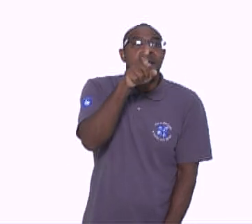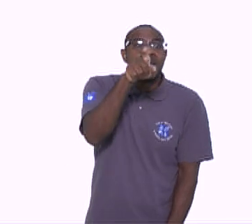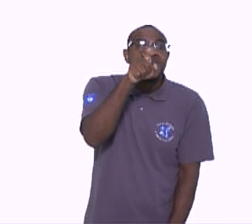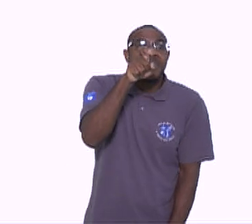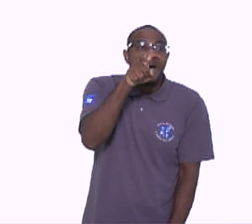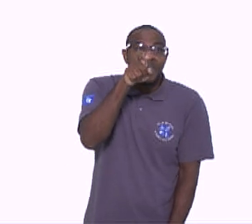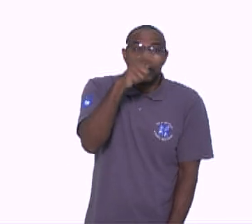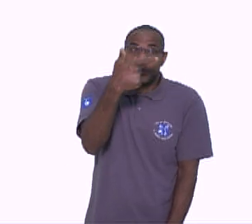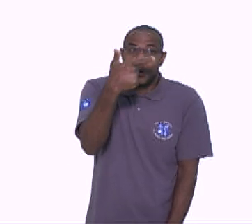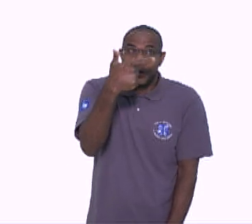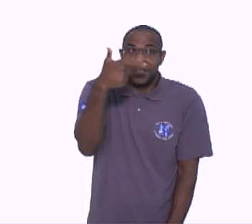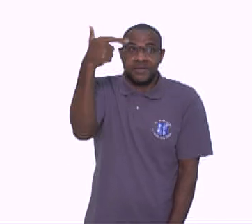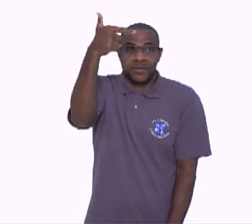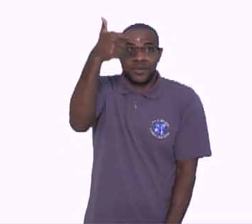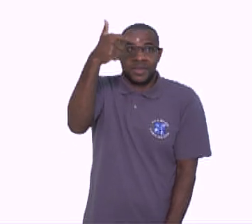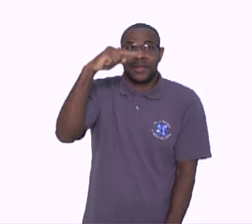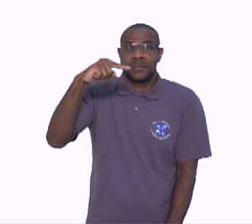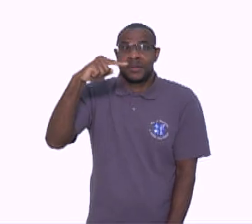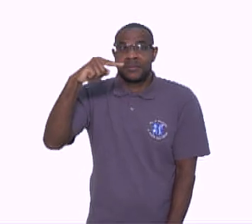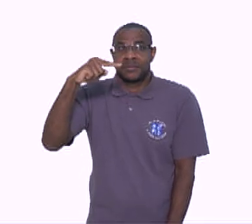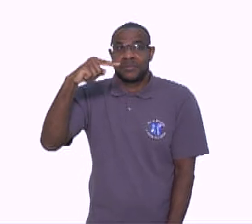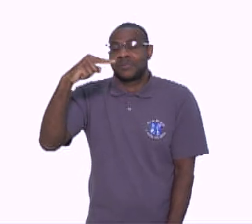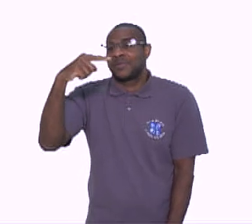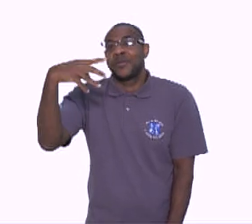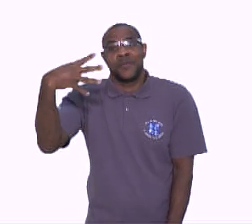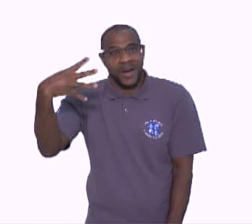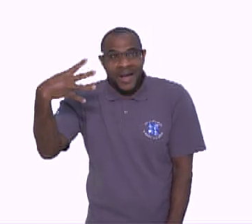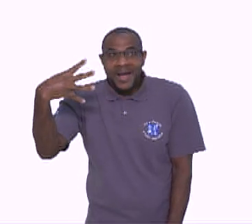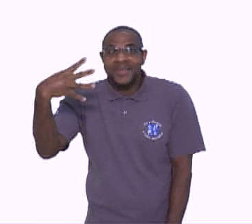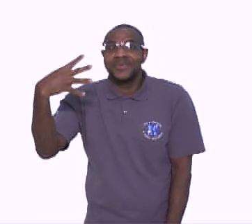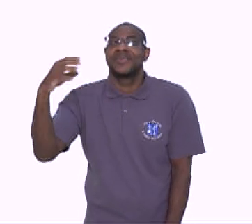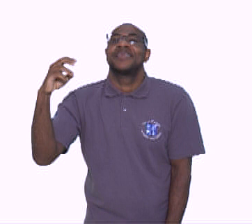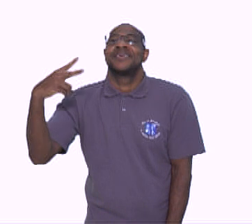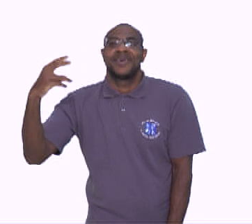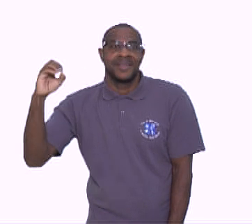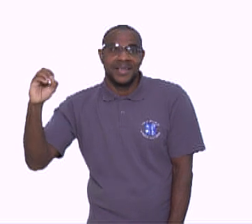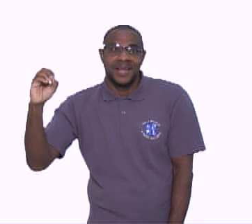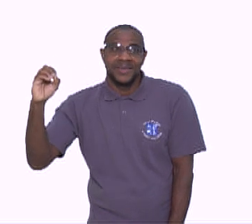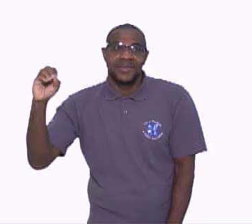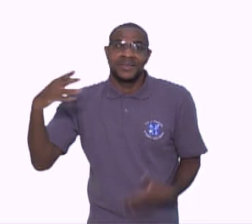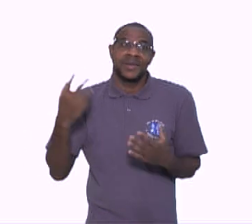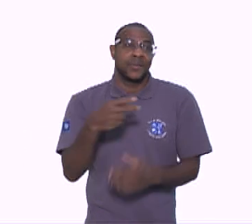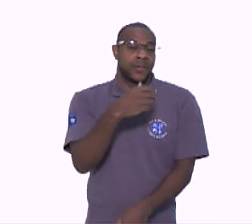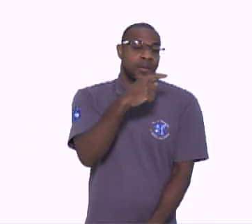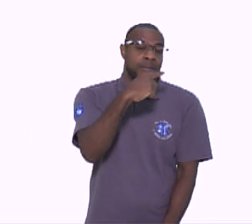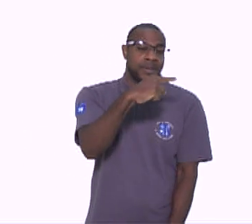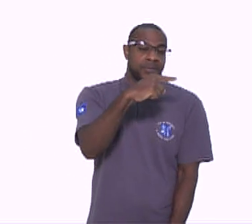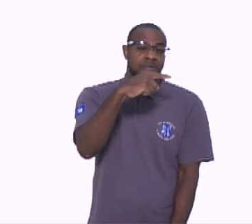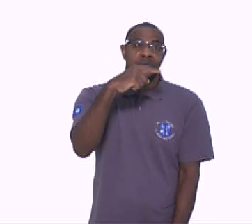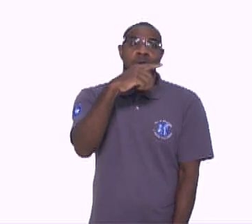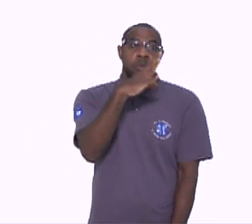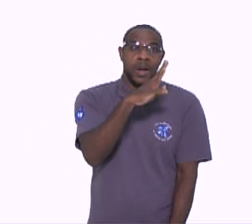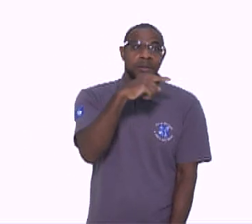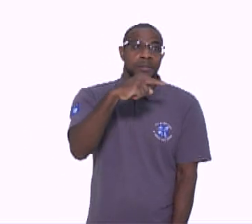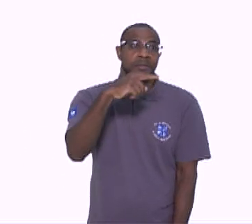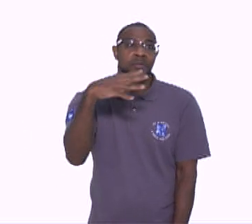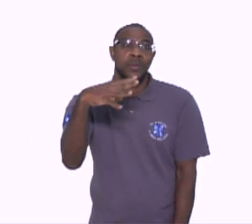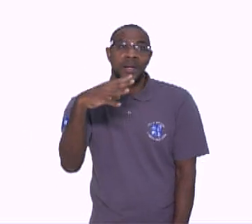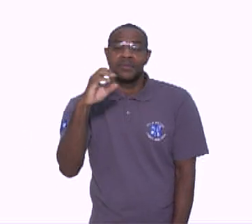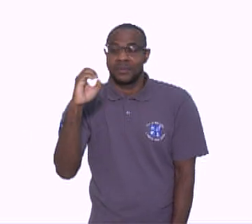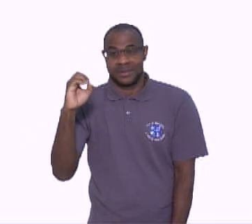quadrado, 4 que deu zero. Portanto, 2 já é a raiz da equação, mas precisa mais um